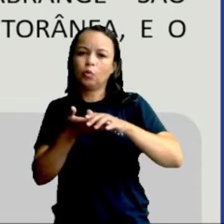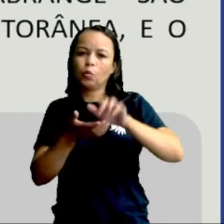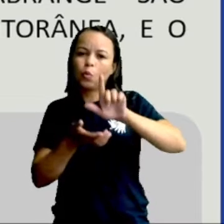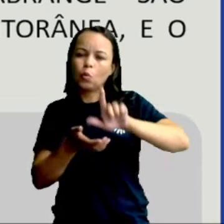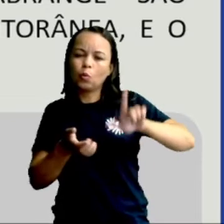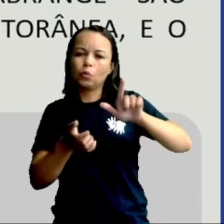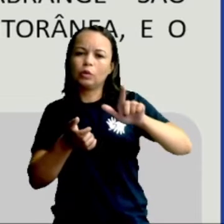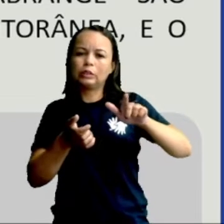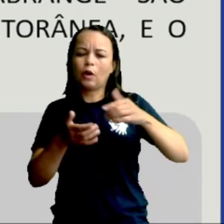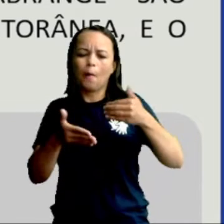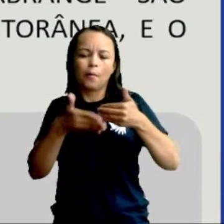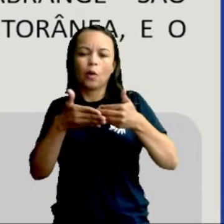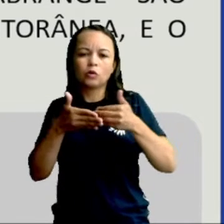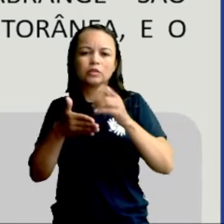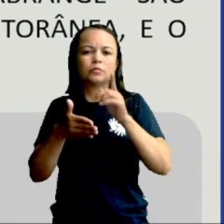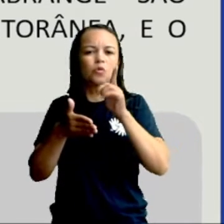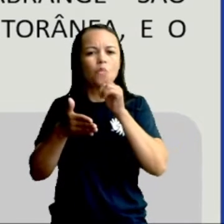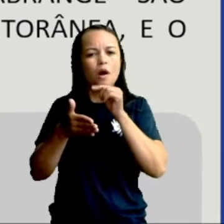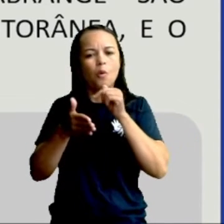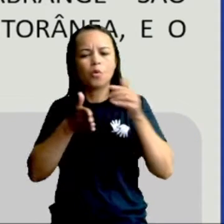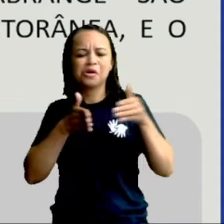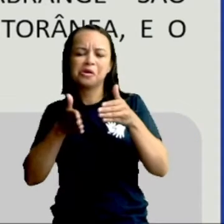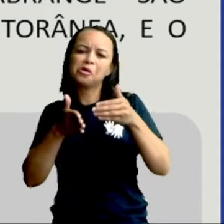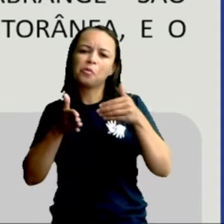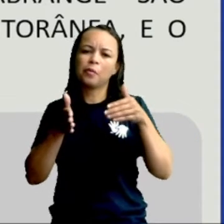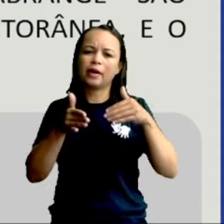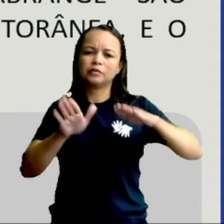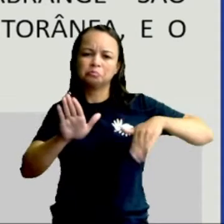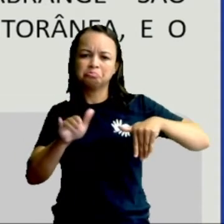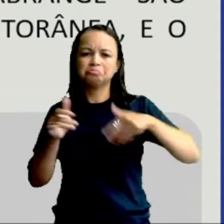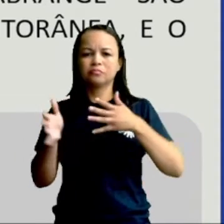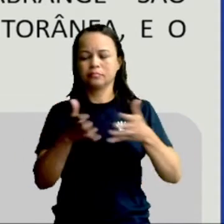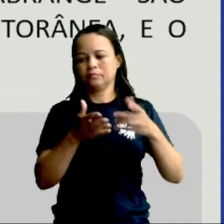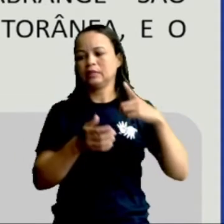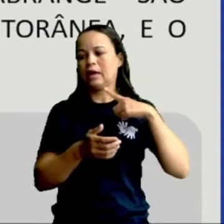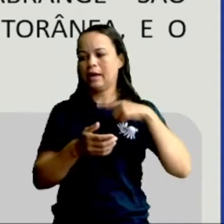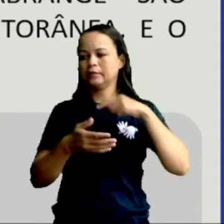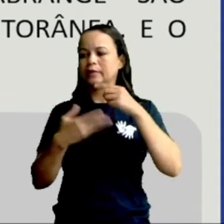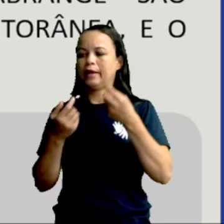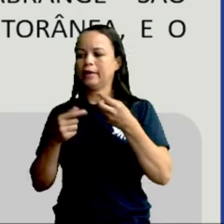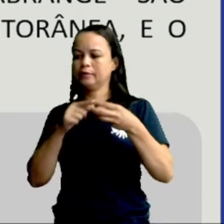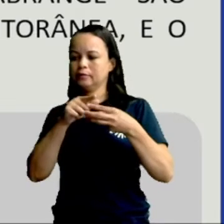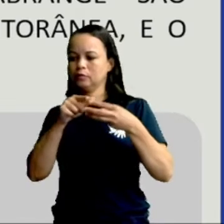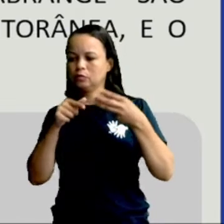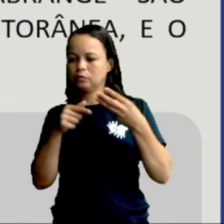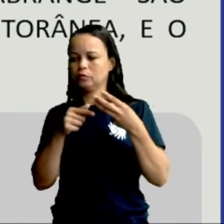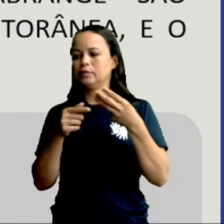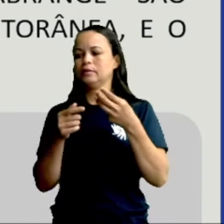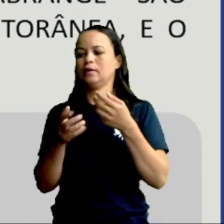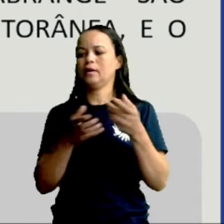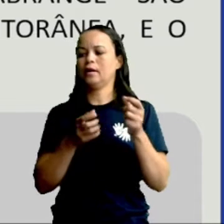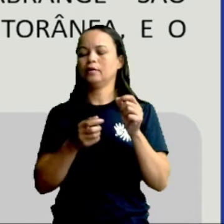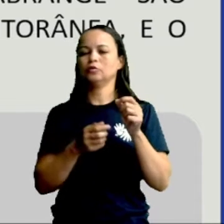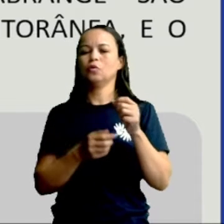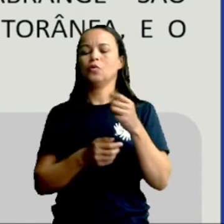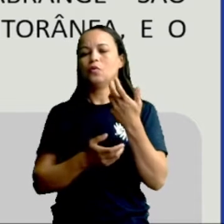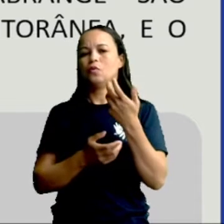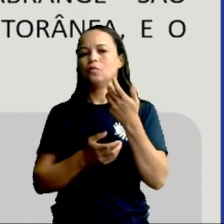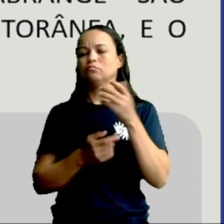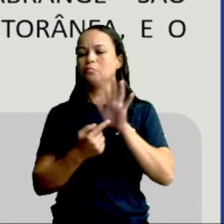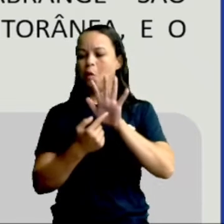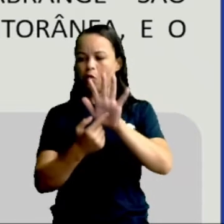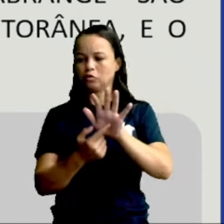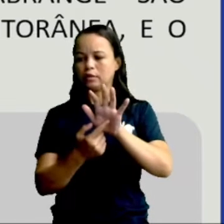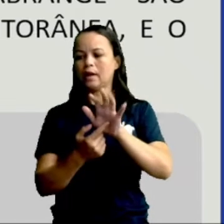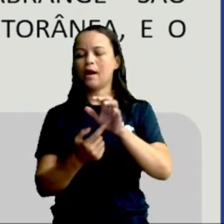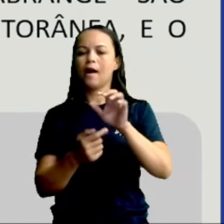inclui a Serra da Mantiqueira, a Serra do Mar e a Serra do Espinhaço. Na imagem, eu trouxe para vocês a Serra do Mar, tá